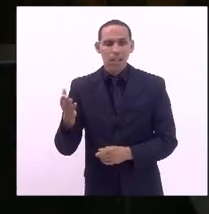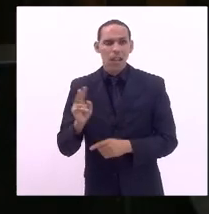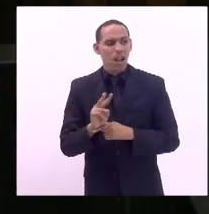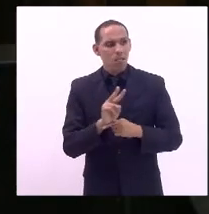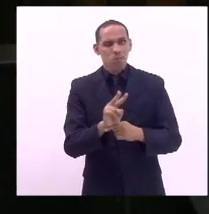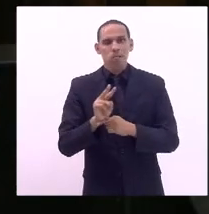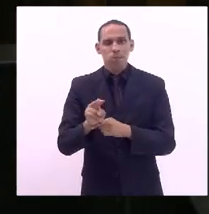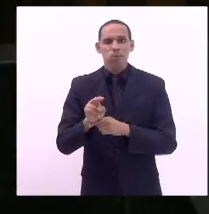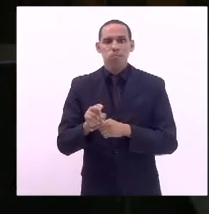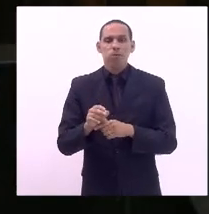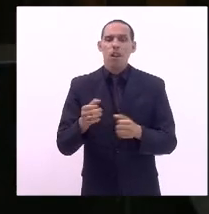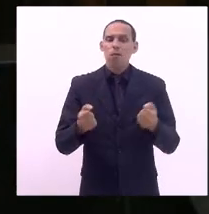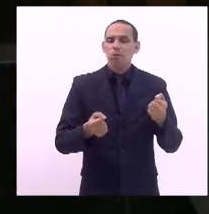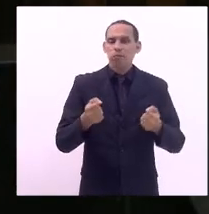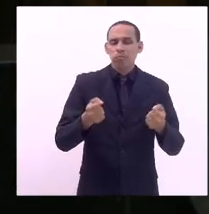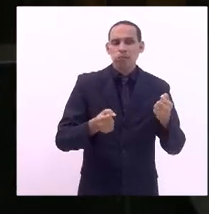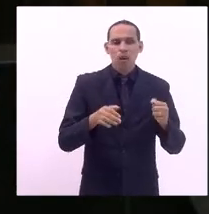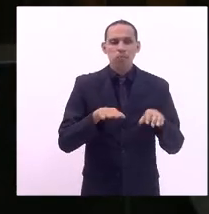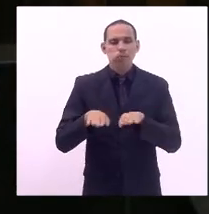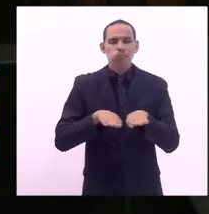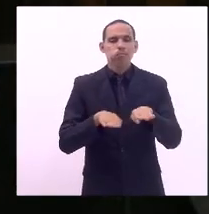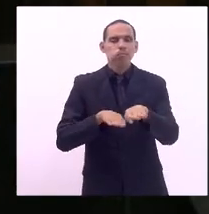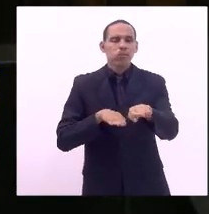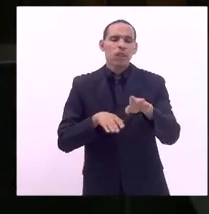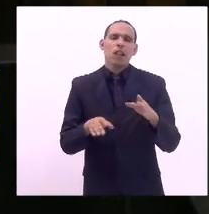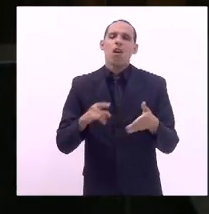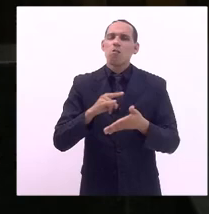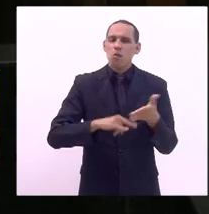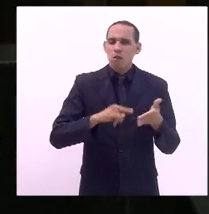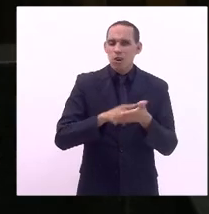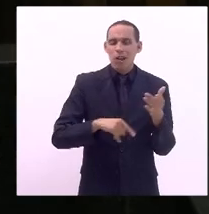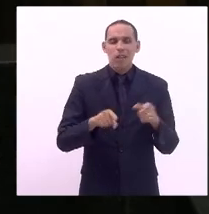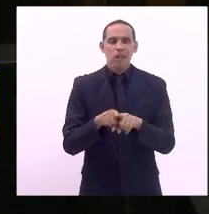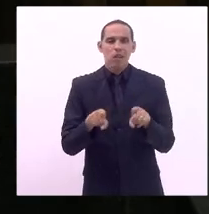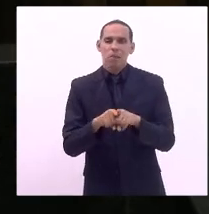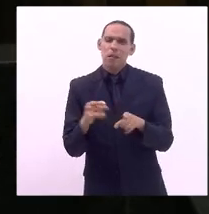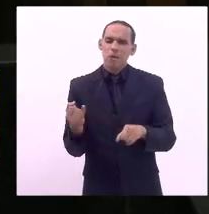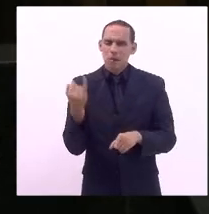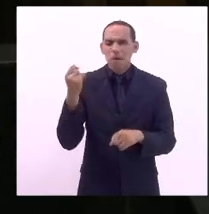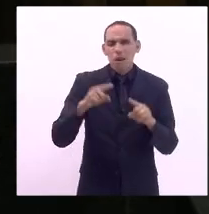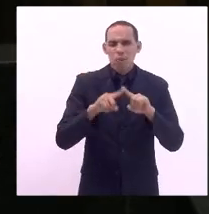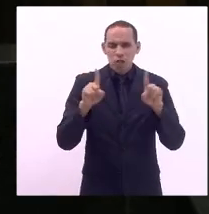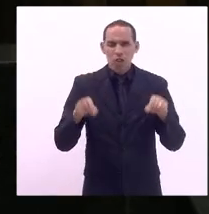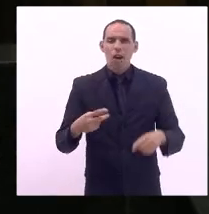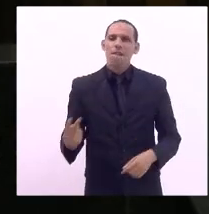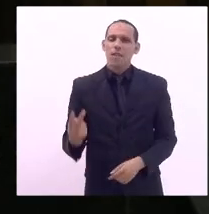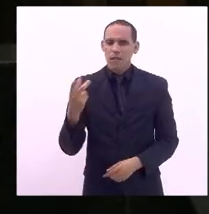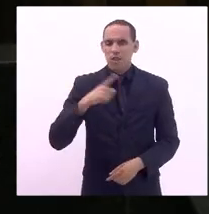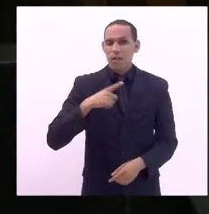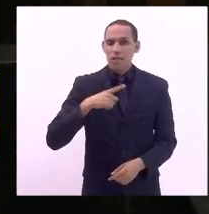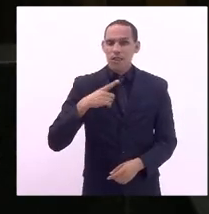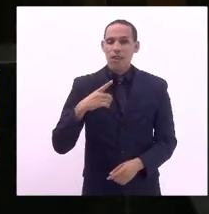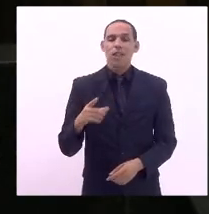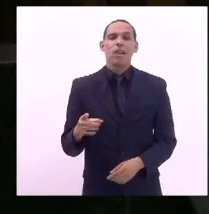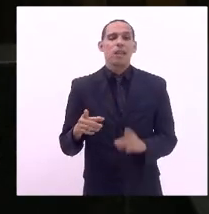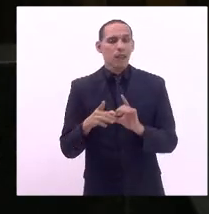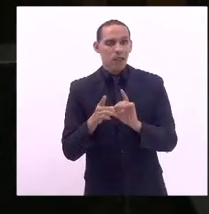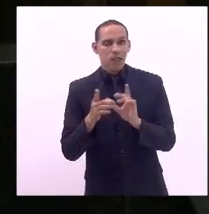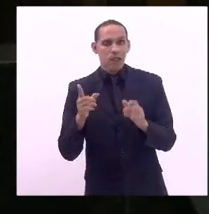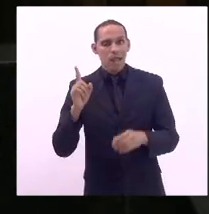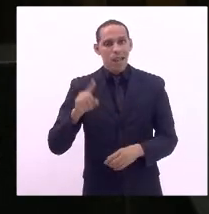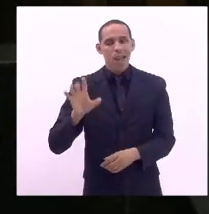mas também na emissão de documentos. É muito importante que esses profissionais sejam valorizados. Aliás, o DETRAN é um órgão